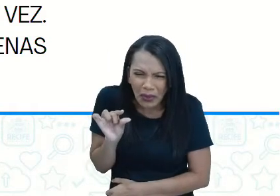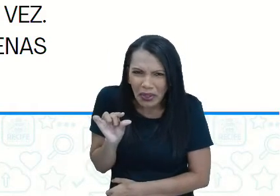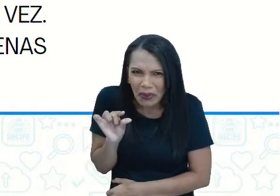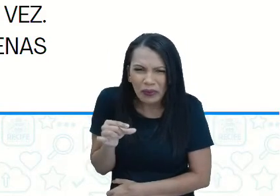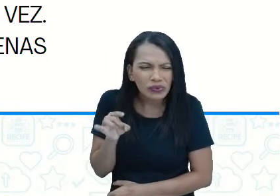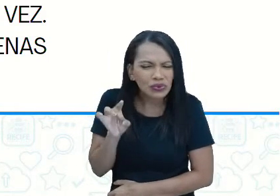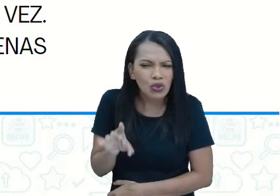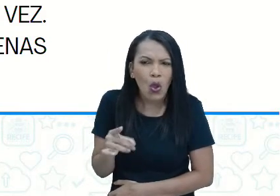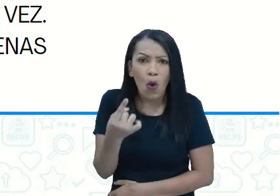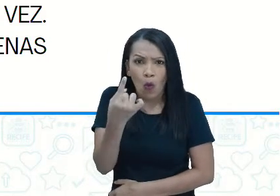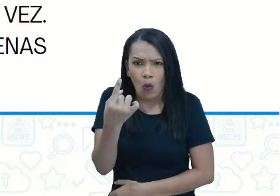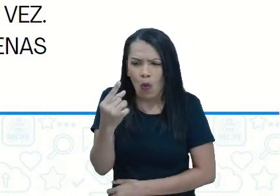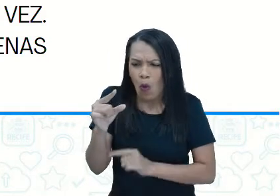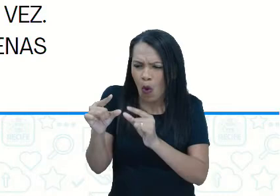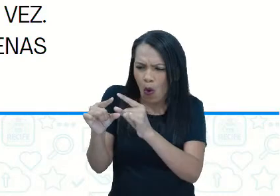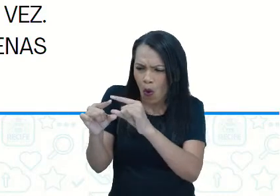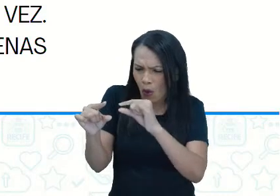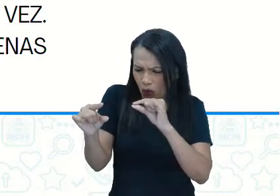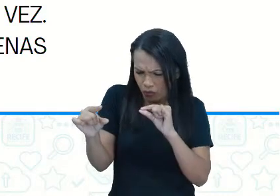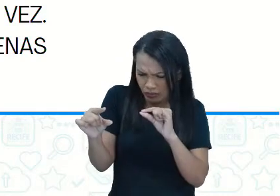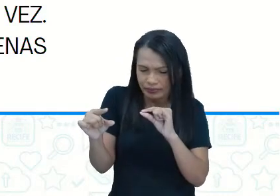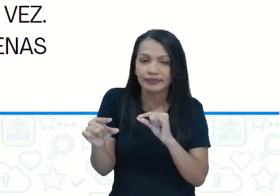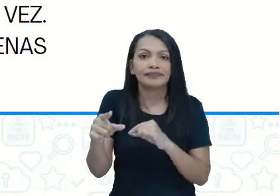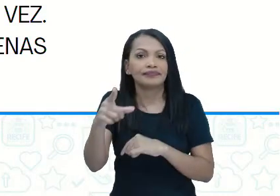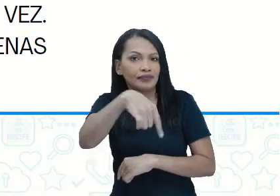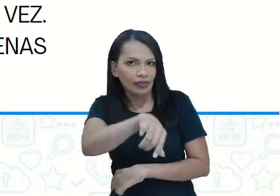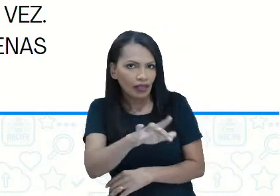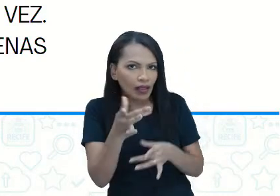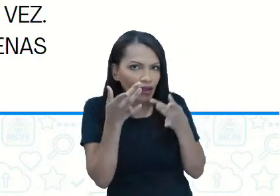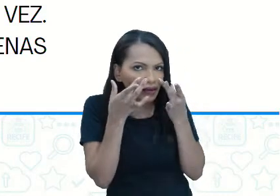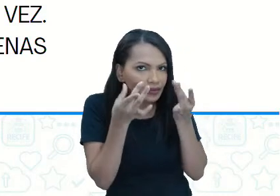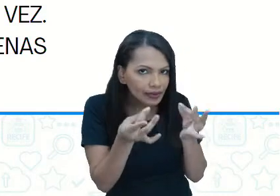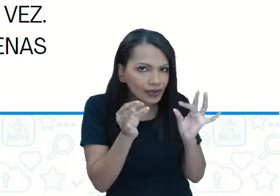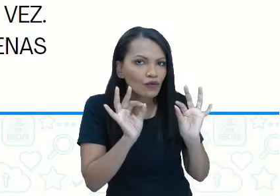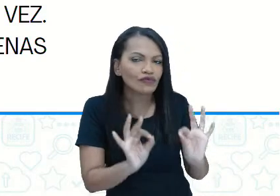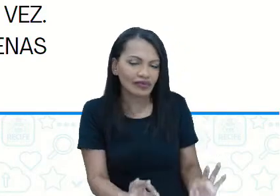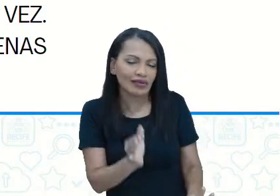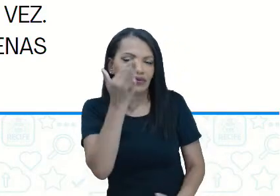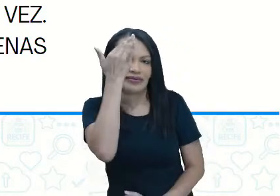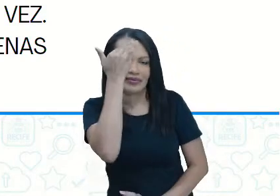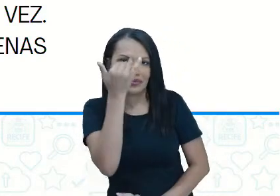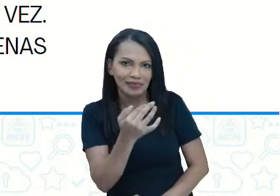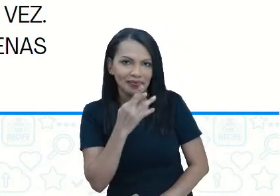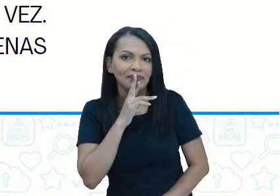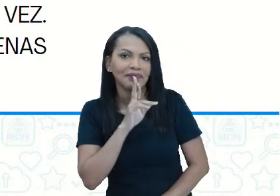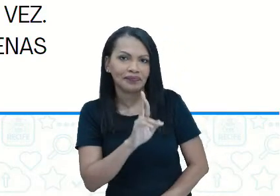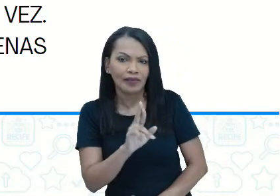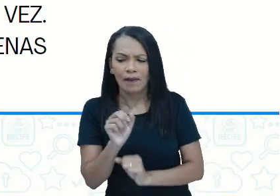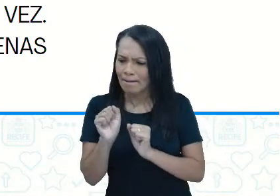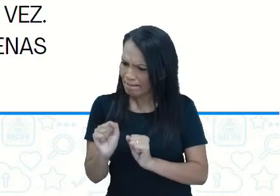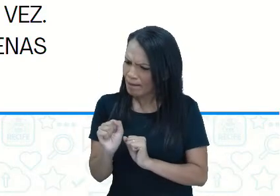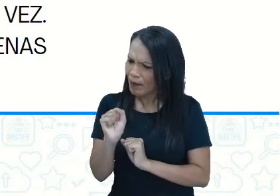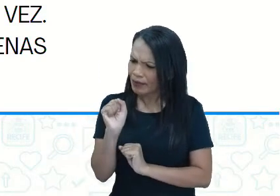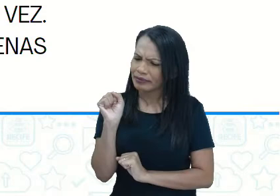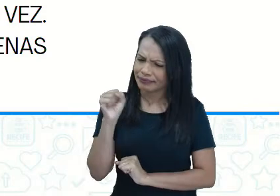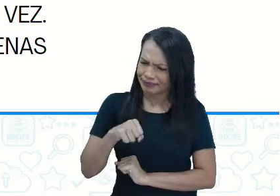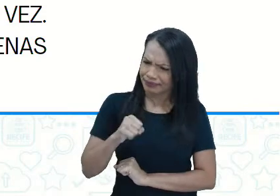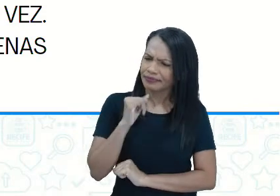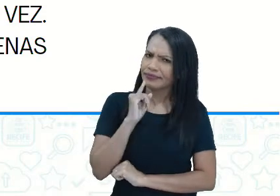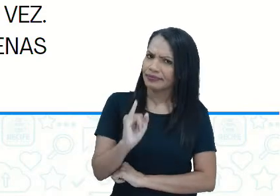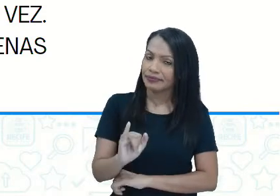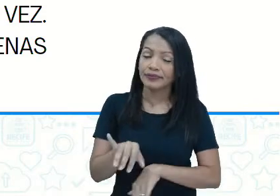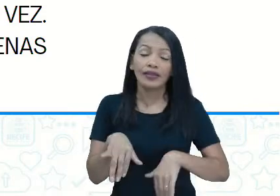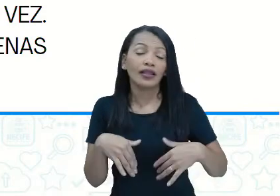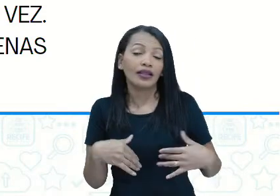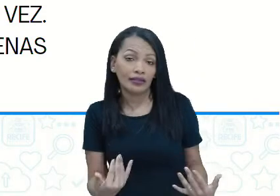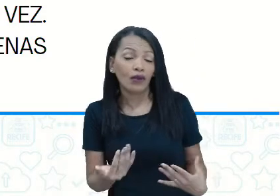bem aí, né? Quem prestou atenção já sabe a resposta. É para dizer? Pode dizer. Posso dizer? Então,